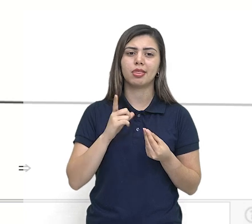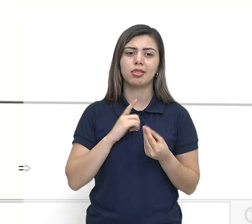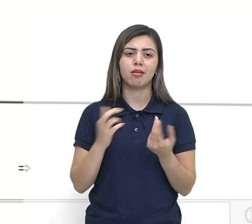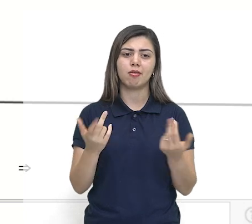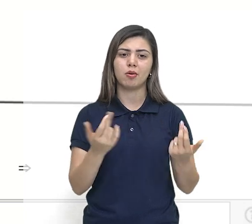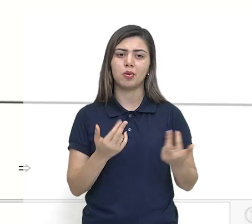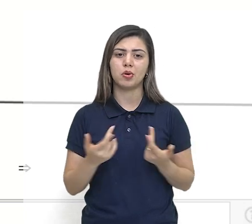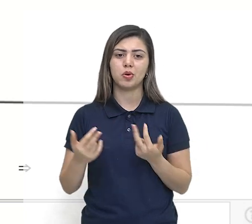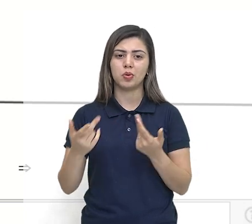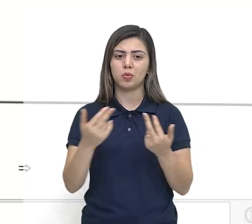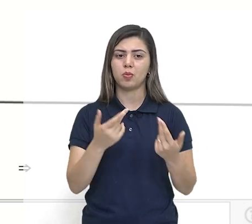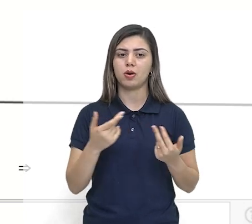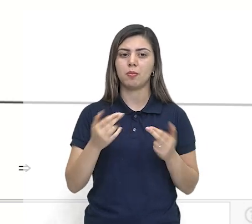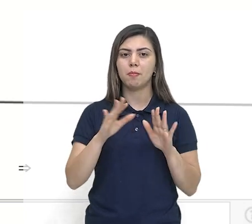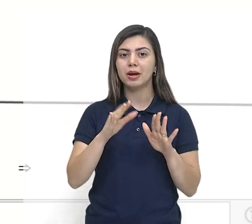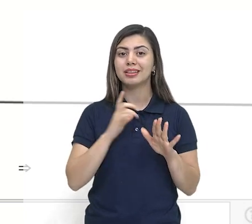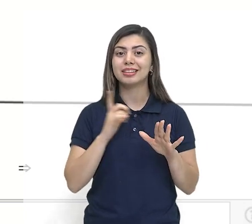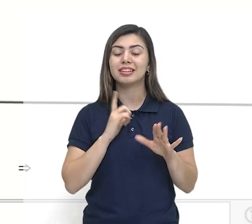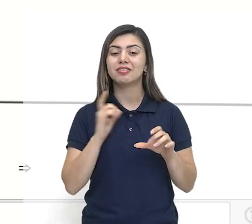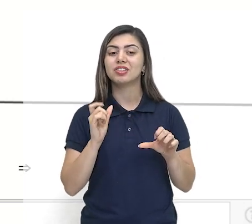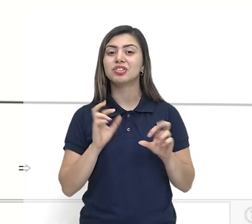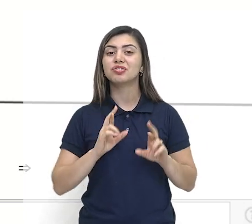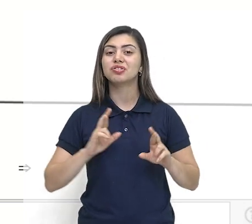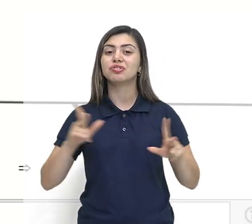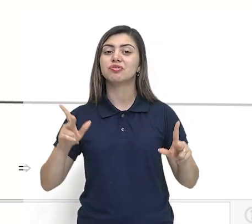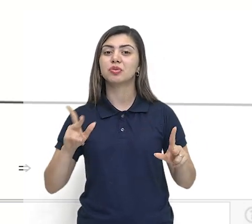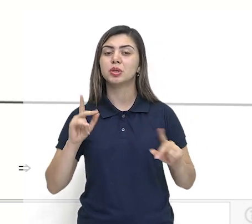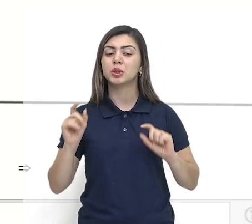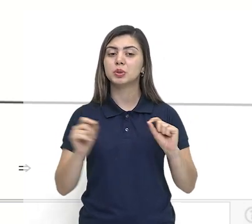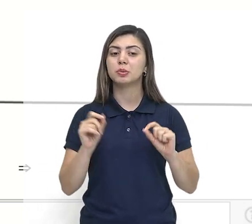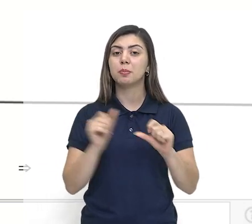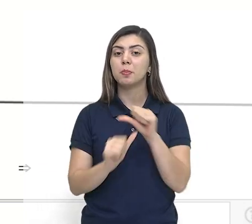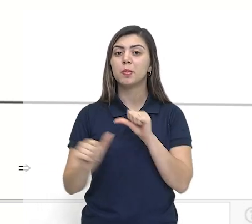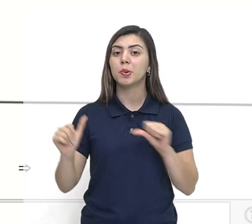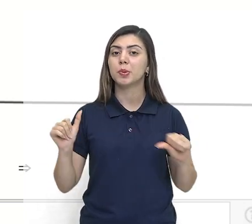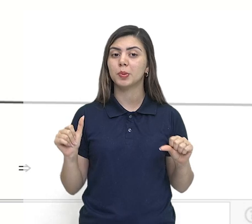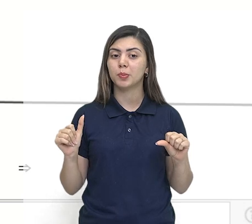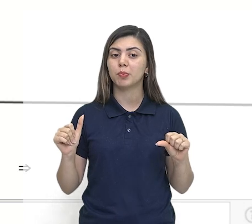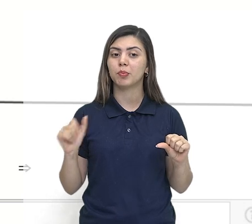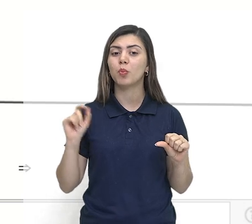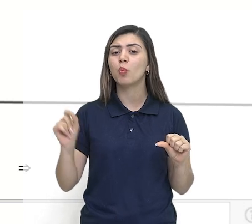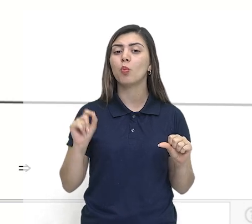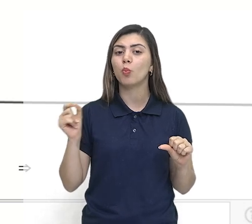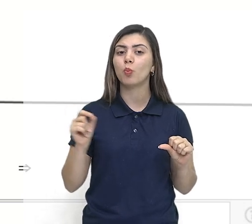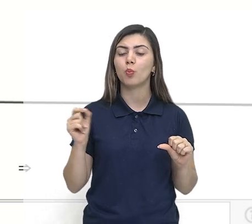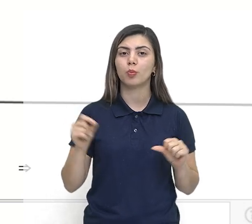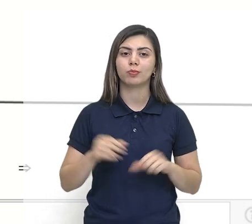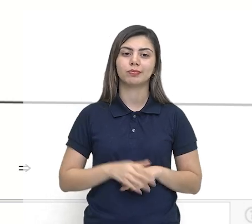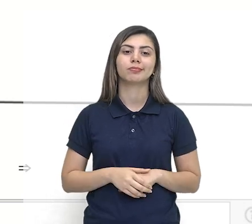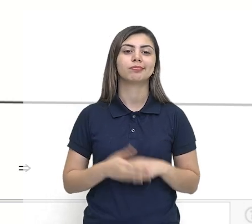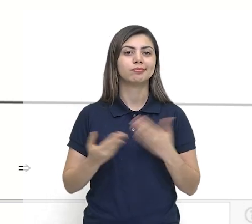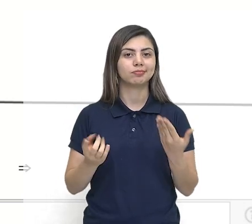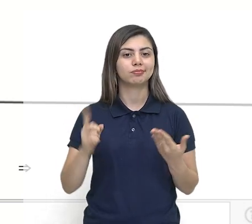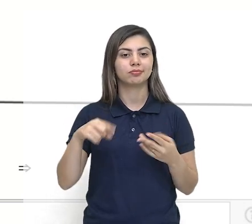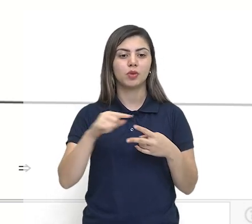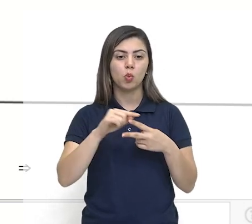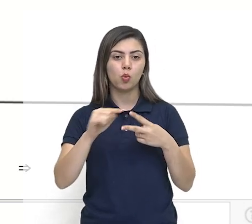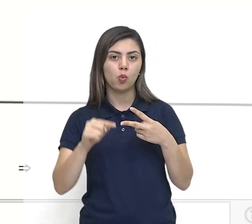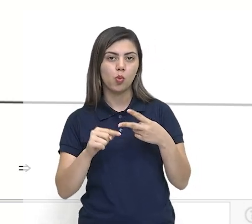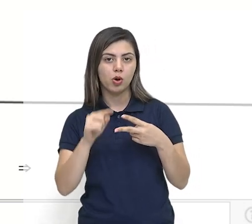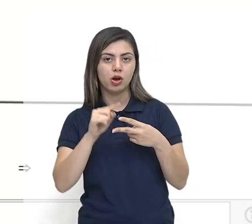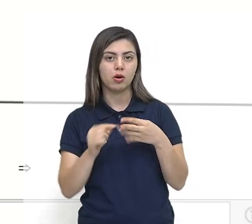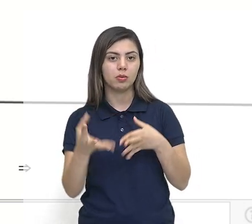mesma. Né? Mudou o quê? O que que mudou? A única coisa que mudou aqui, no caso, foi o valor do ângulo